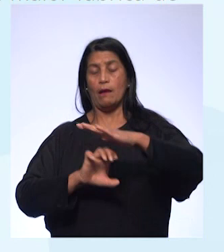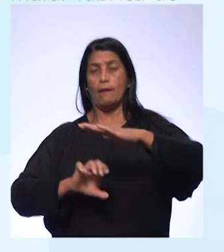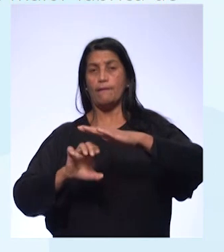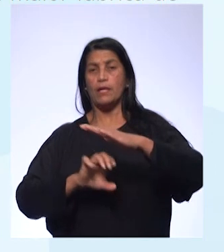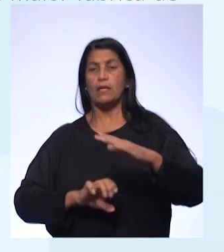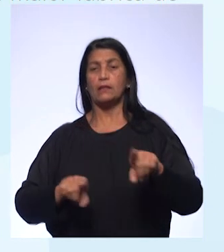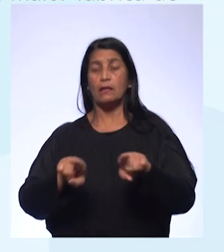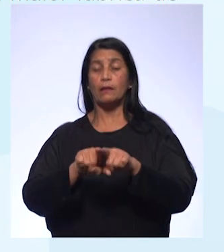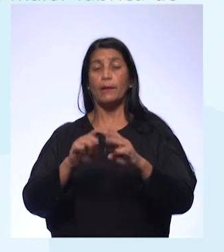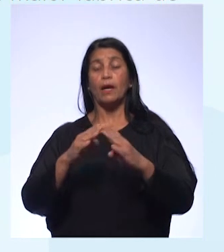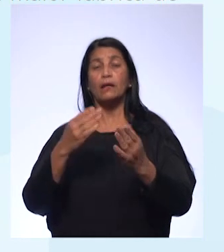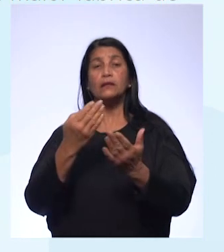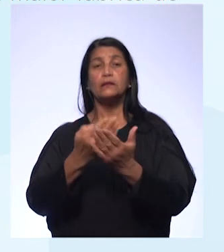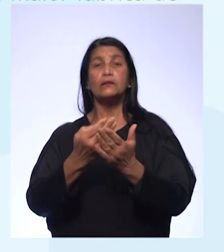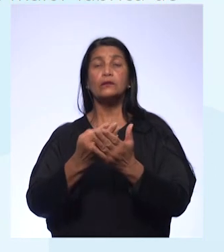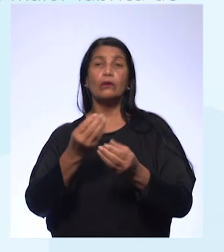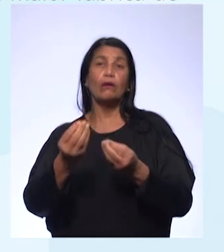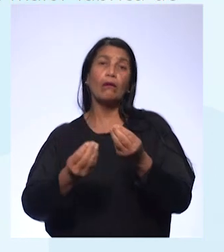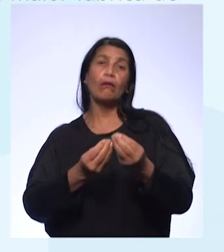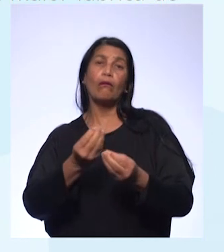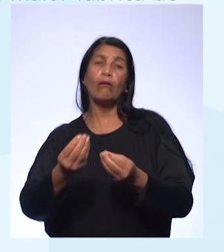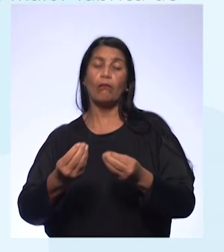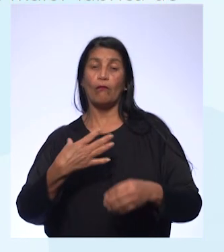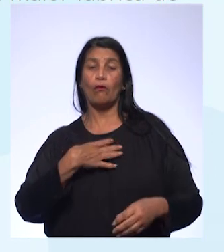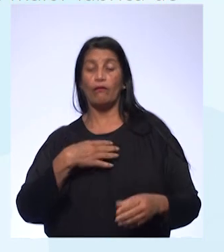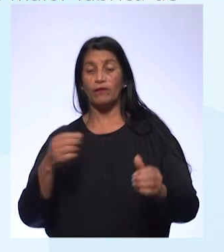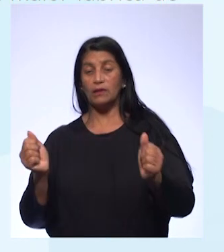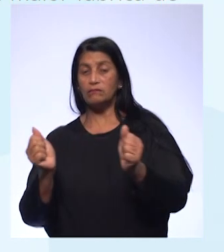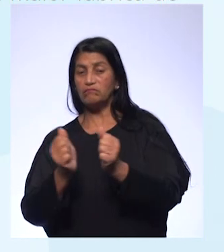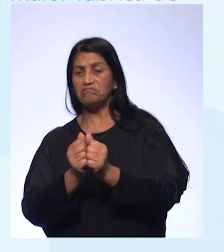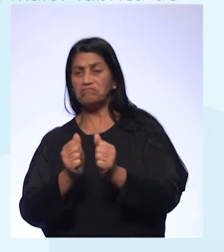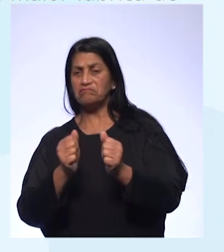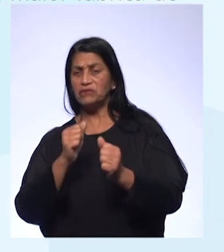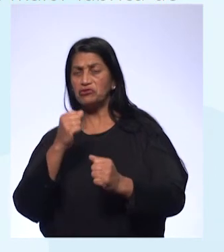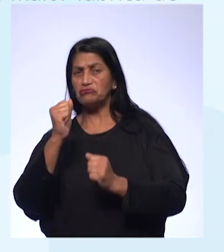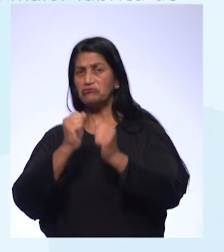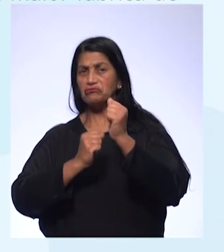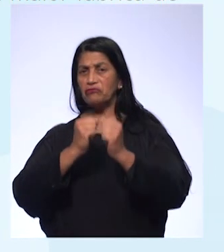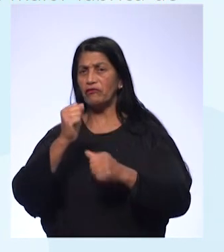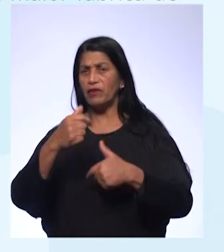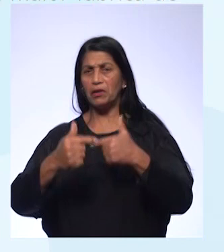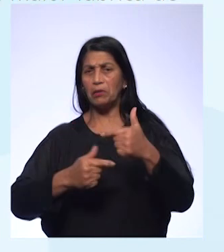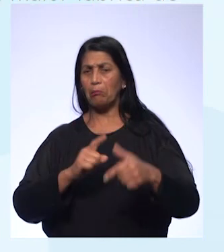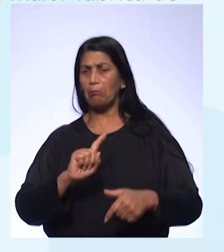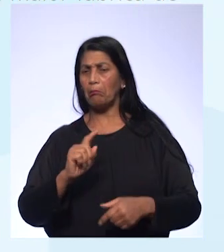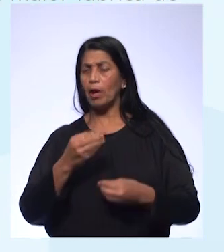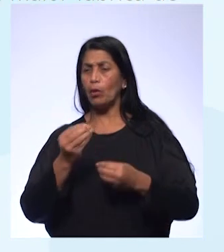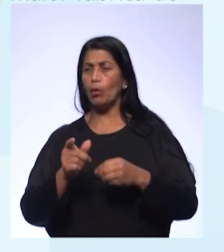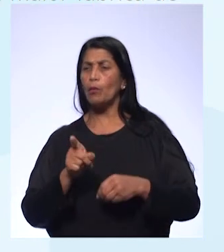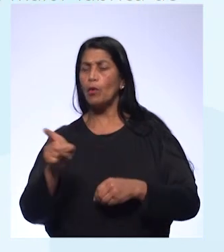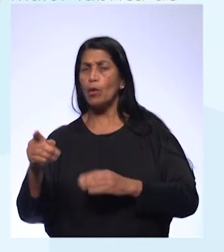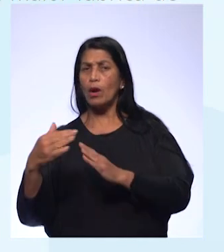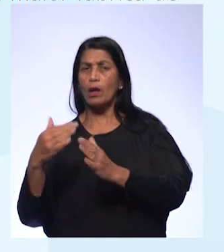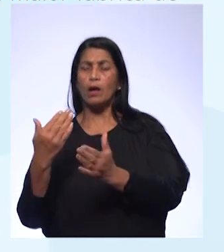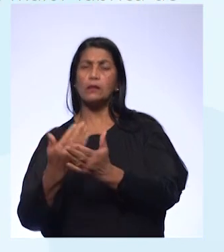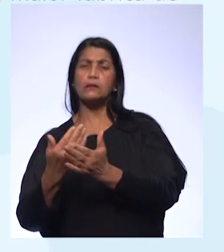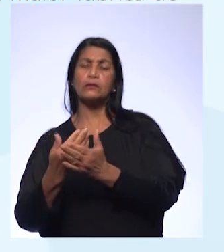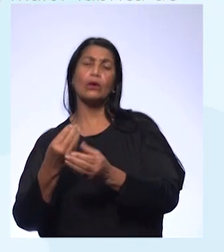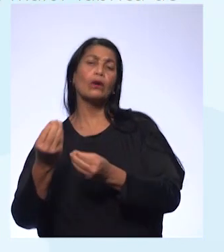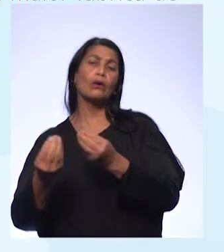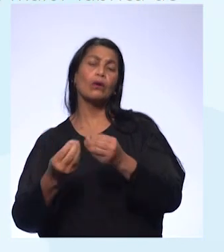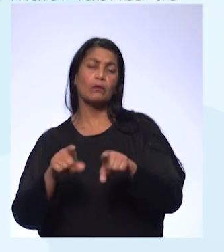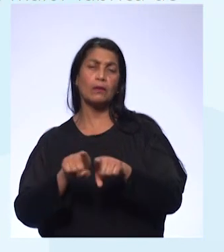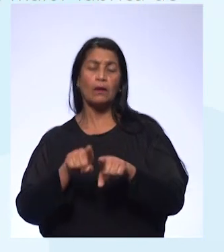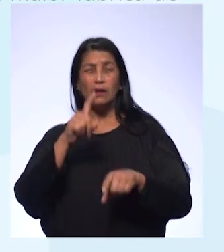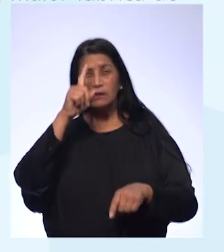escolas, o filho dele não vai estar trabalhando junto com o pai e com a mãe na fábrica, ele vai estar estudando, brincando, se desenvolvendo, hospitais